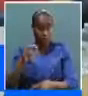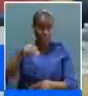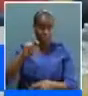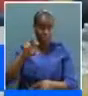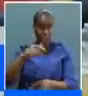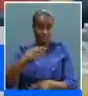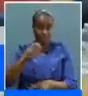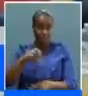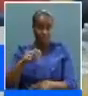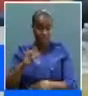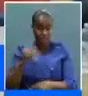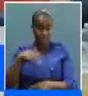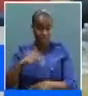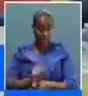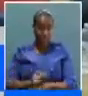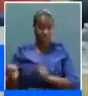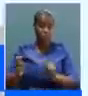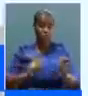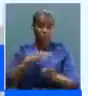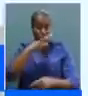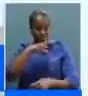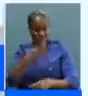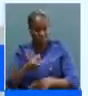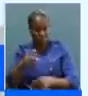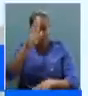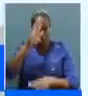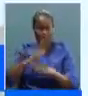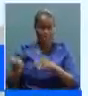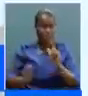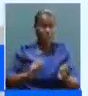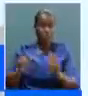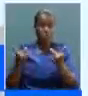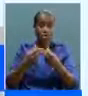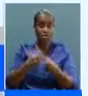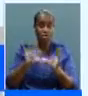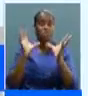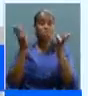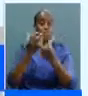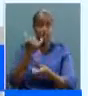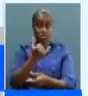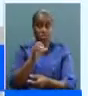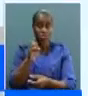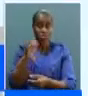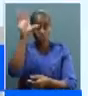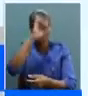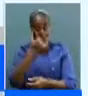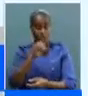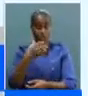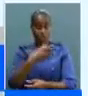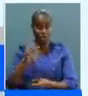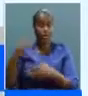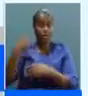Ao discursar no decorrer do debate sobre o Orçamento Geral do Estado para 2018, a presidente e líder parlamentar do